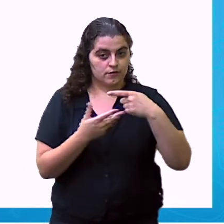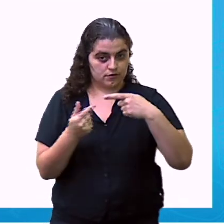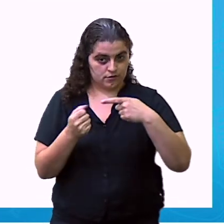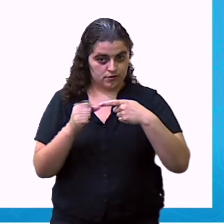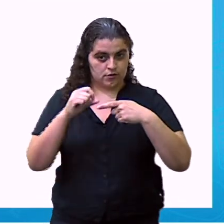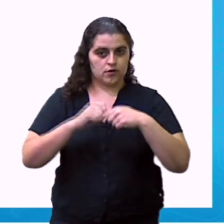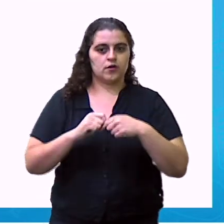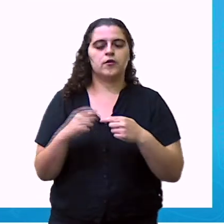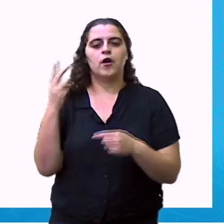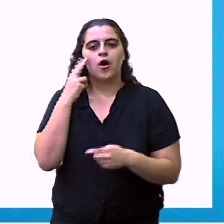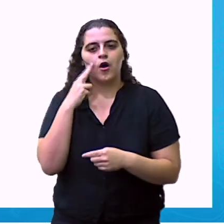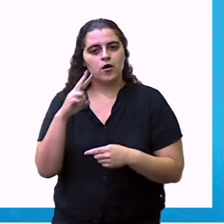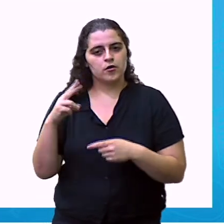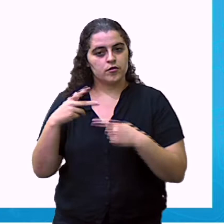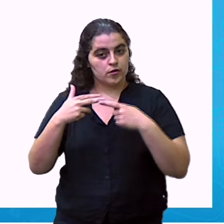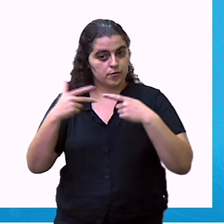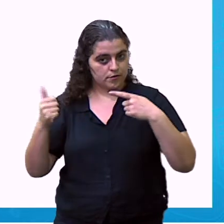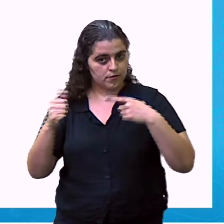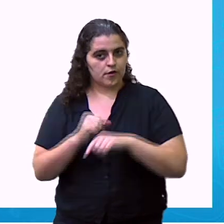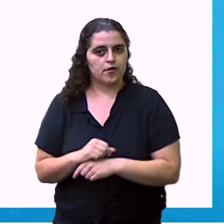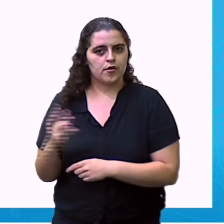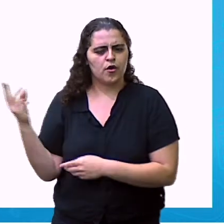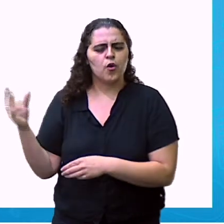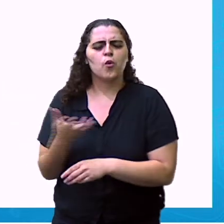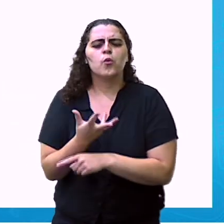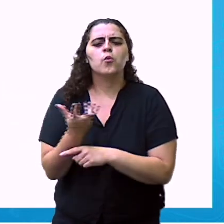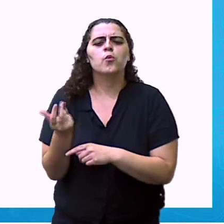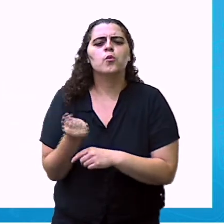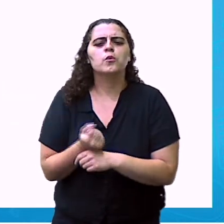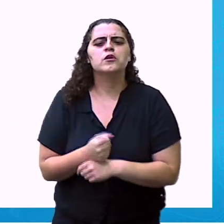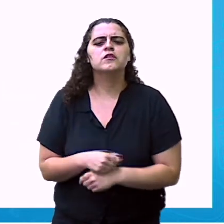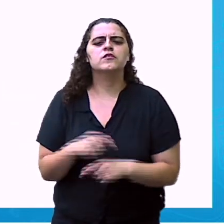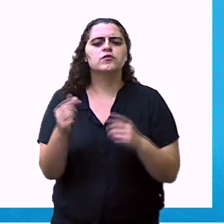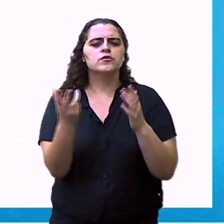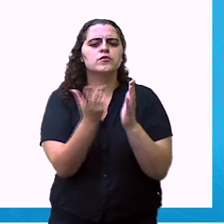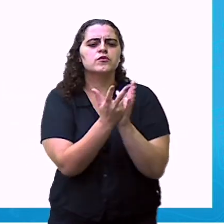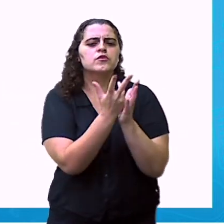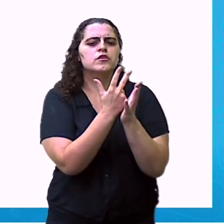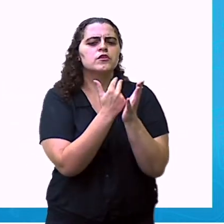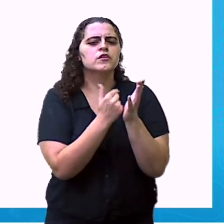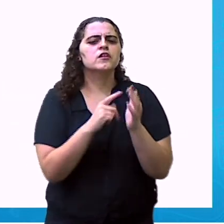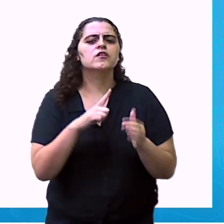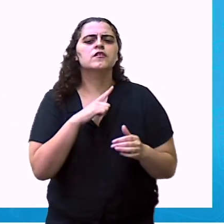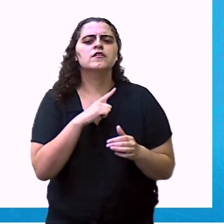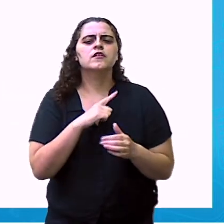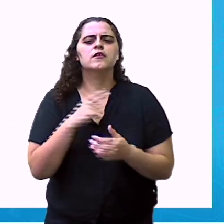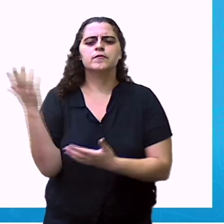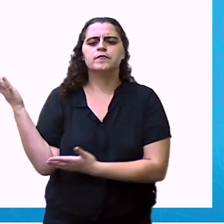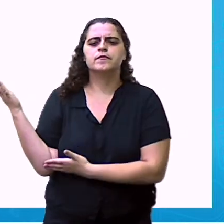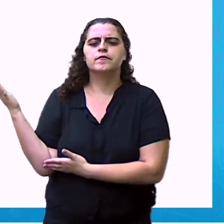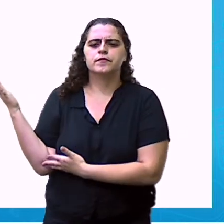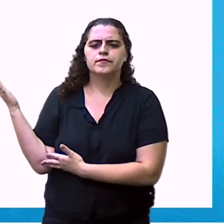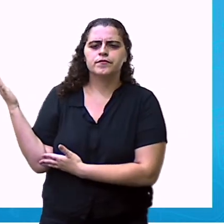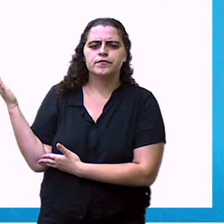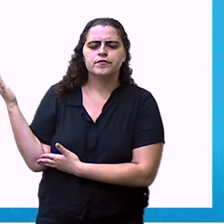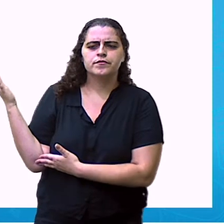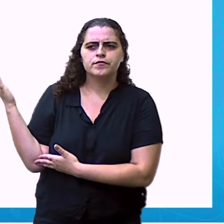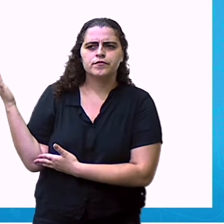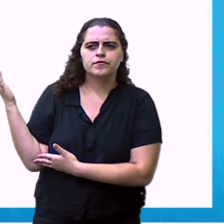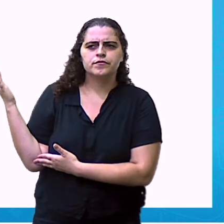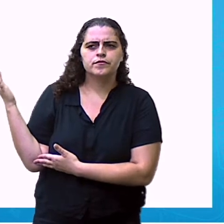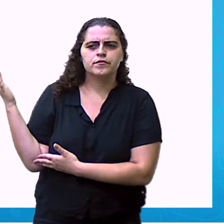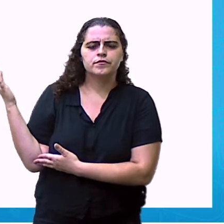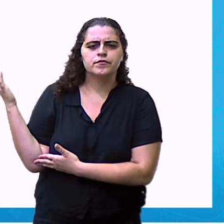entender aqui, nós temos então quantas figuras, agora vamos olhar no seu total. Quantas figuras